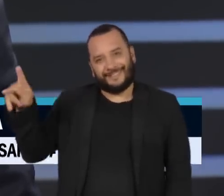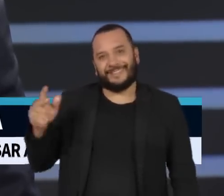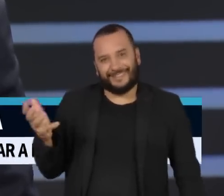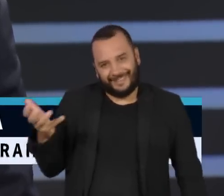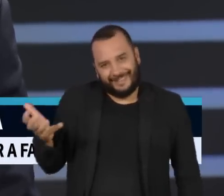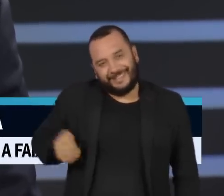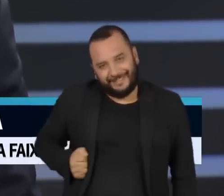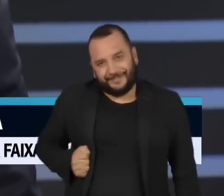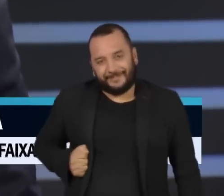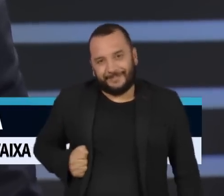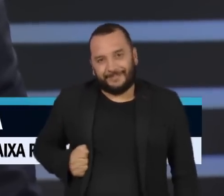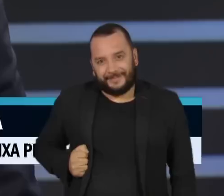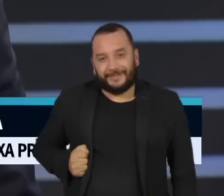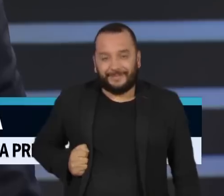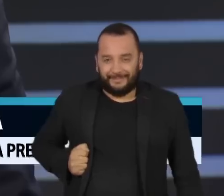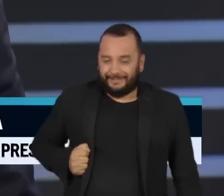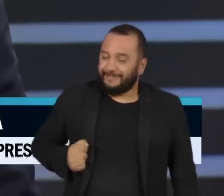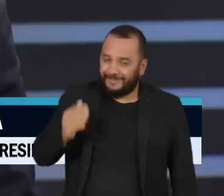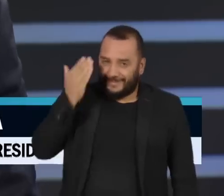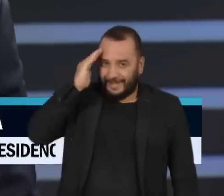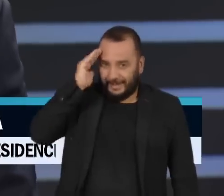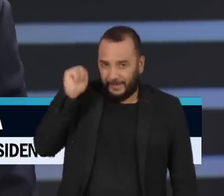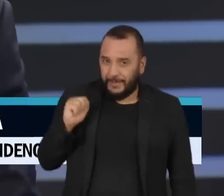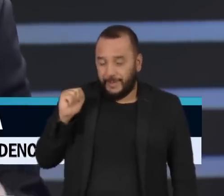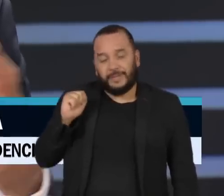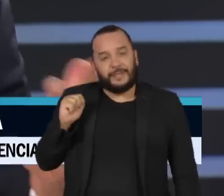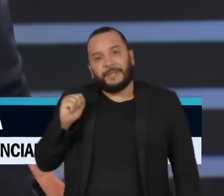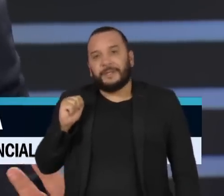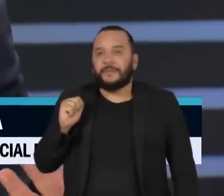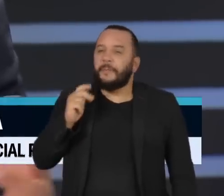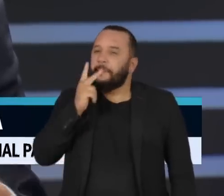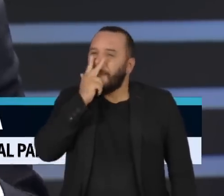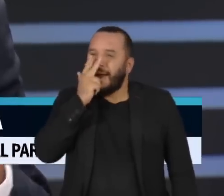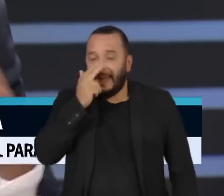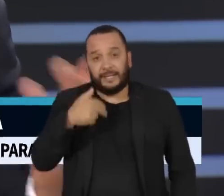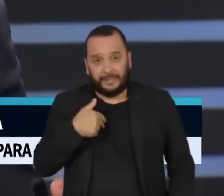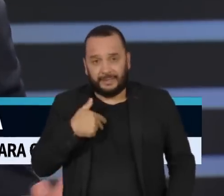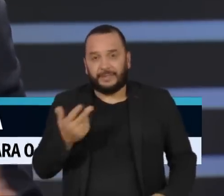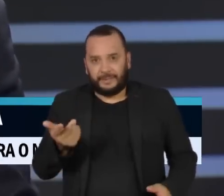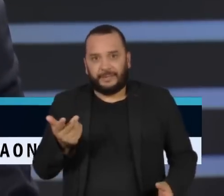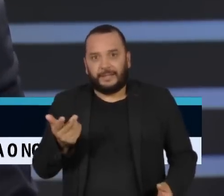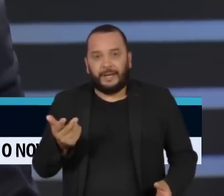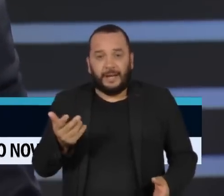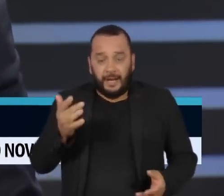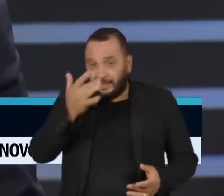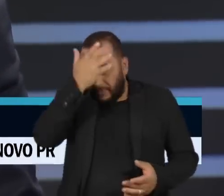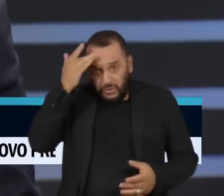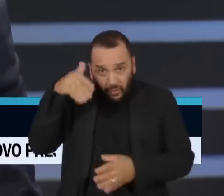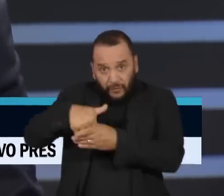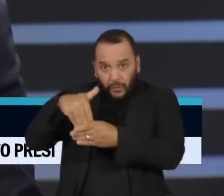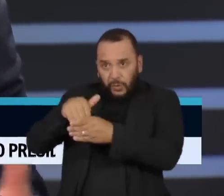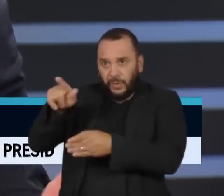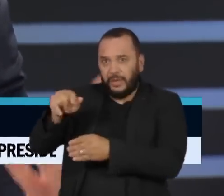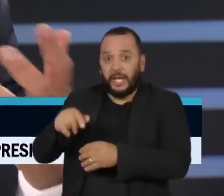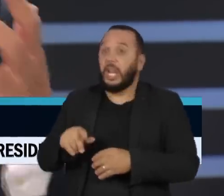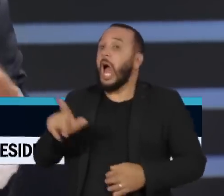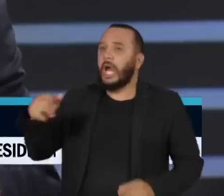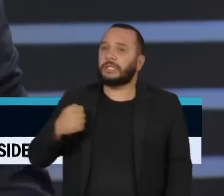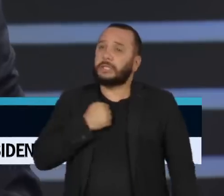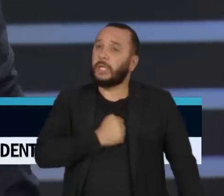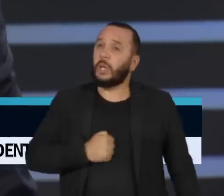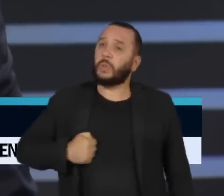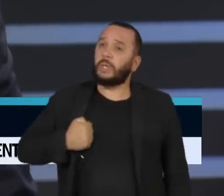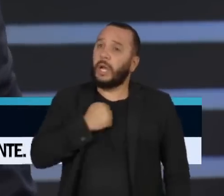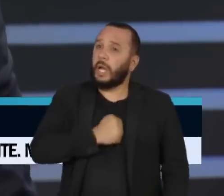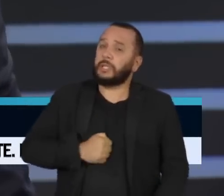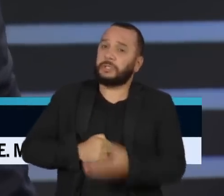história do Brasil, um certo queremismo, né? Que essa população, esses eleitores dele, passem a ter saudades e passem